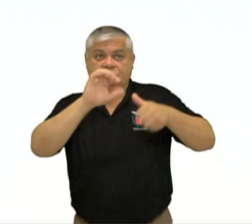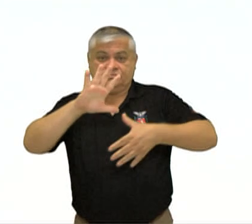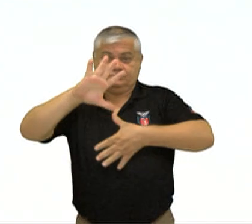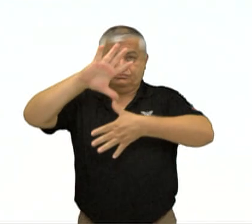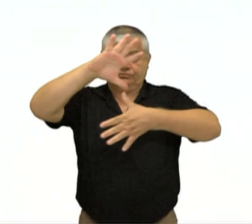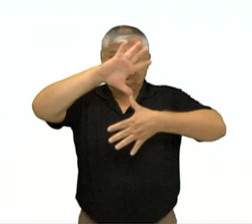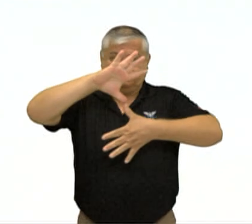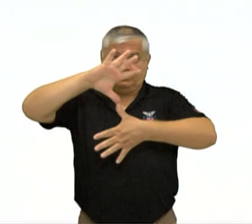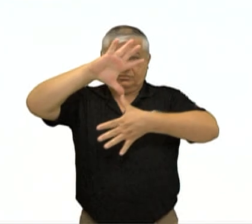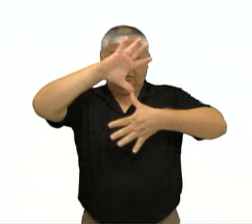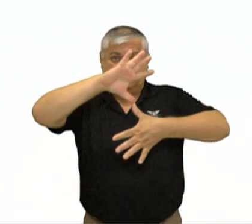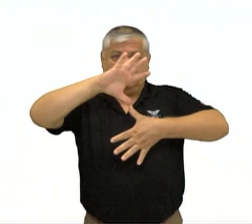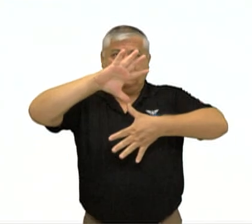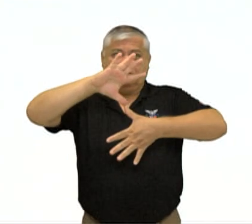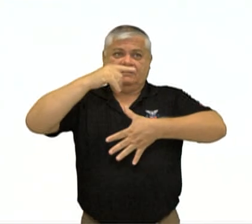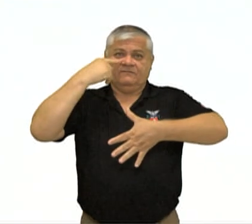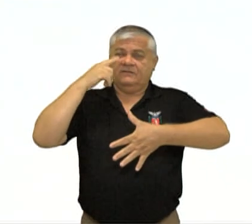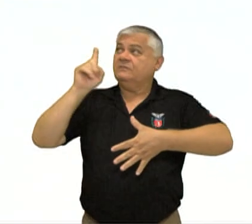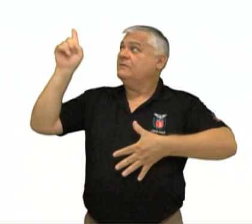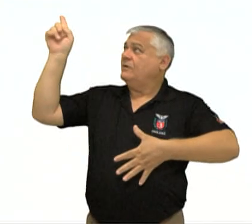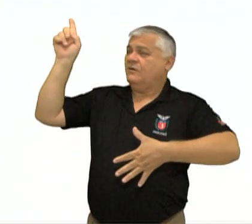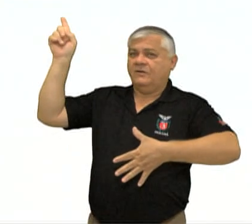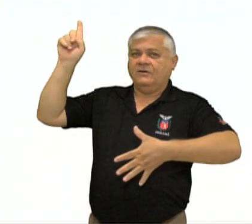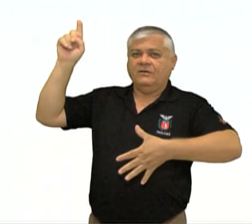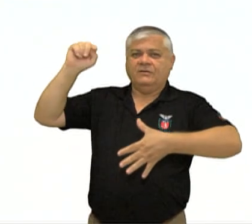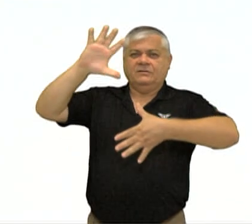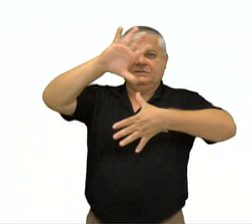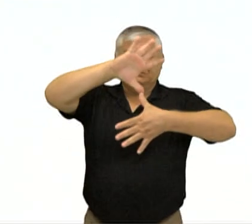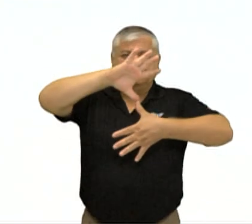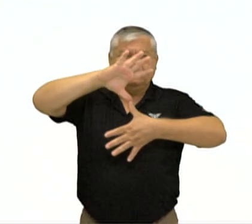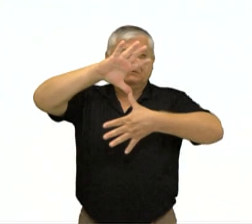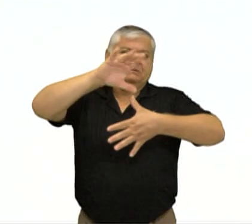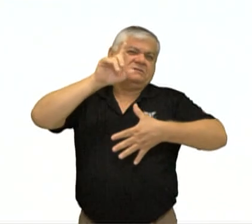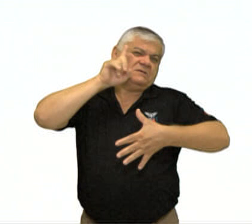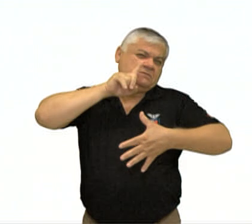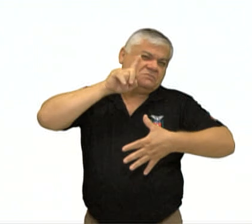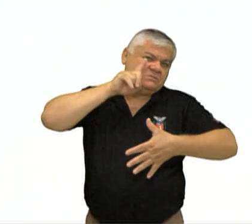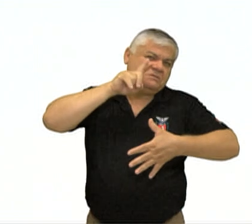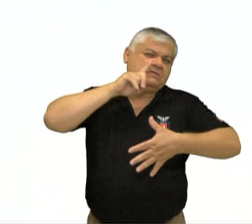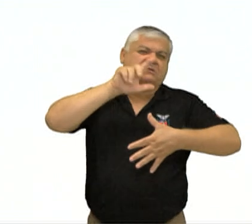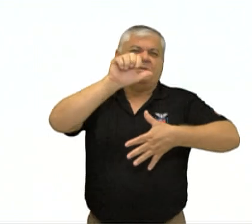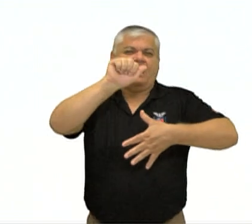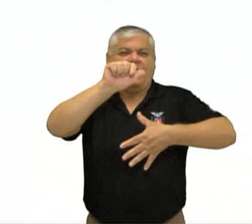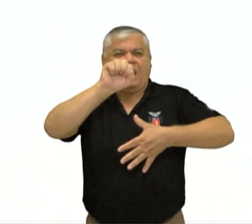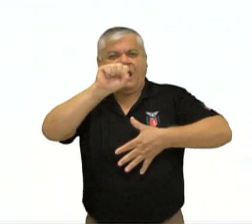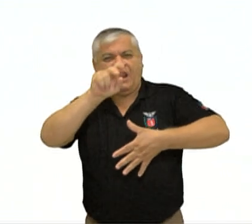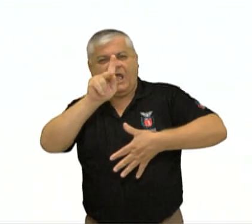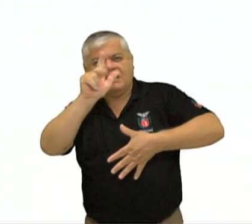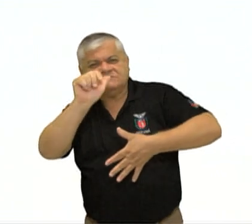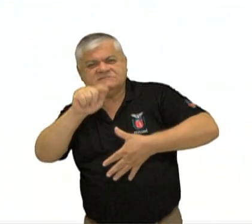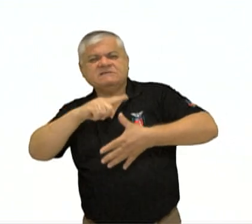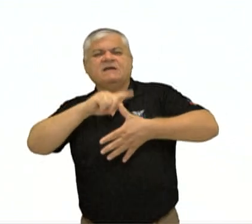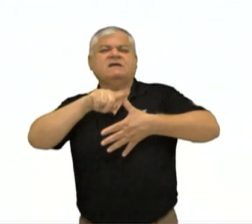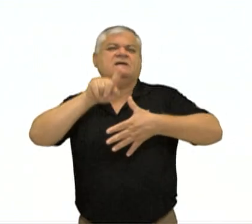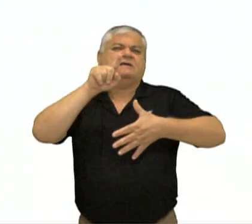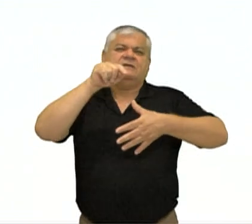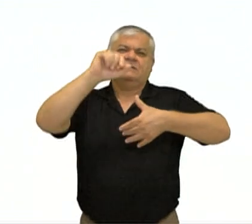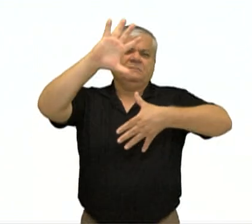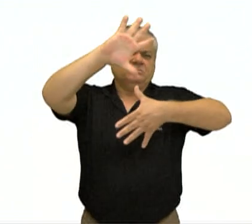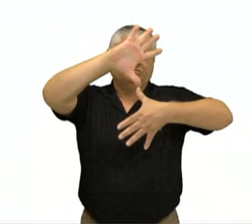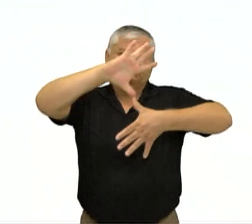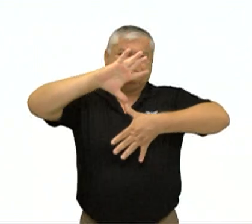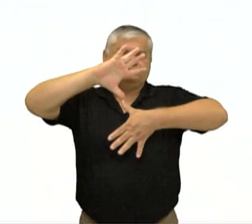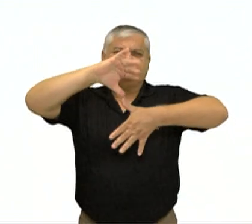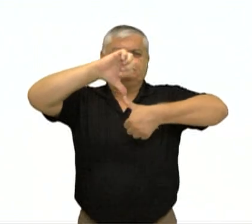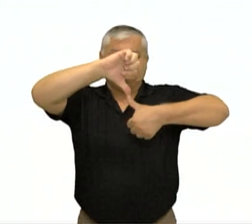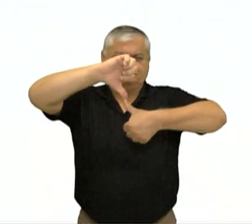né, americano, né, desde ali do Alasca, Estados Unidos, vindo aí pela América do Norte, os países da América